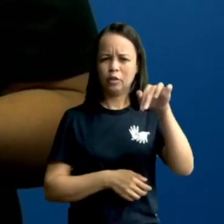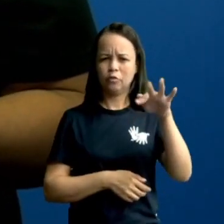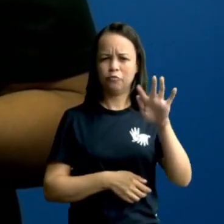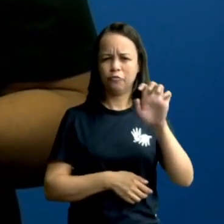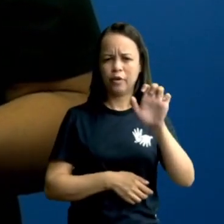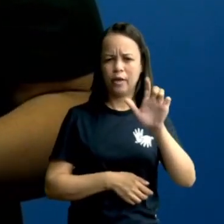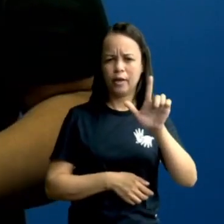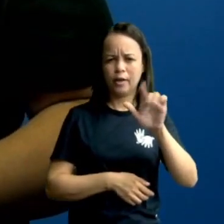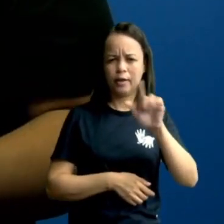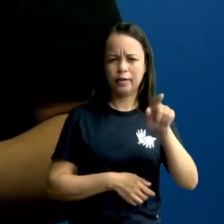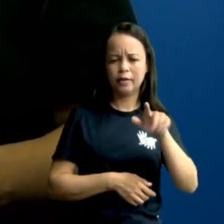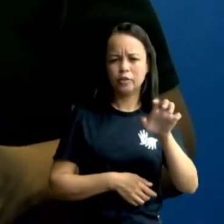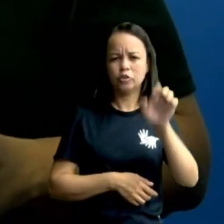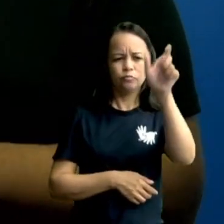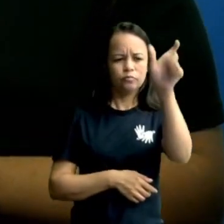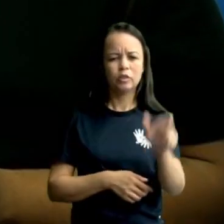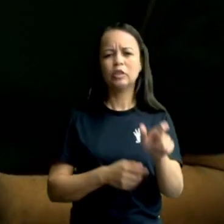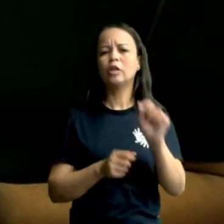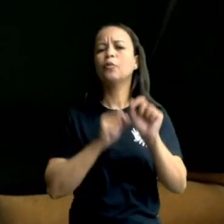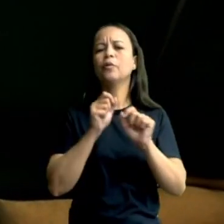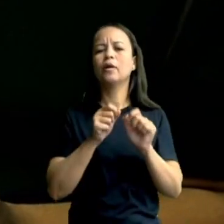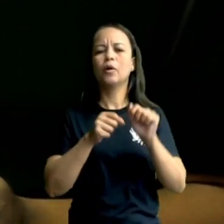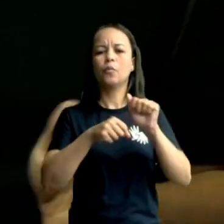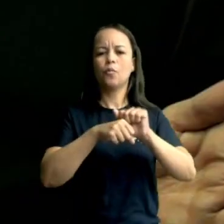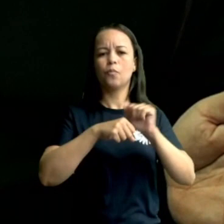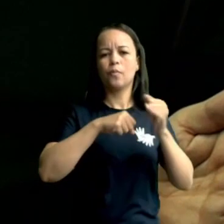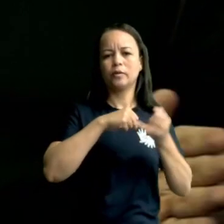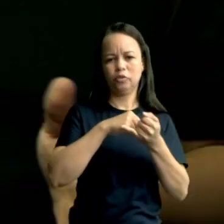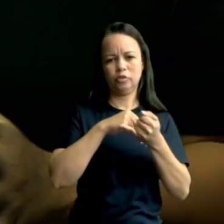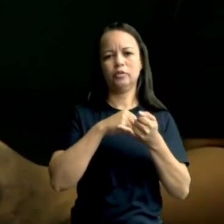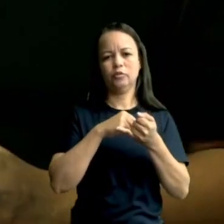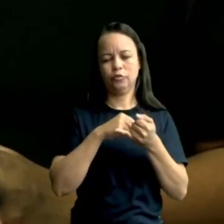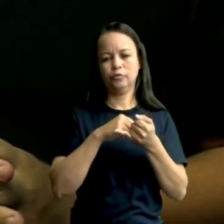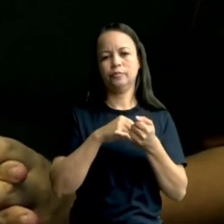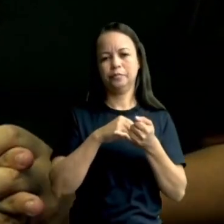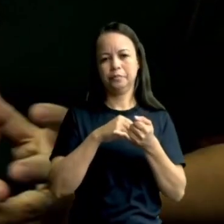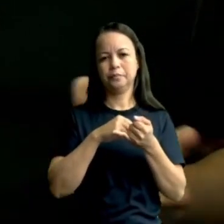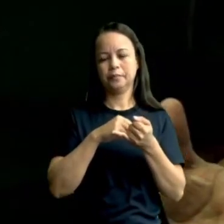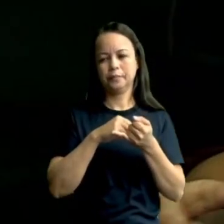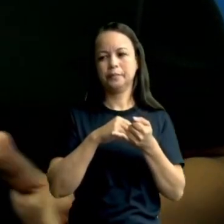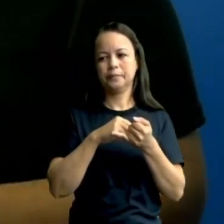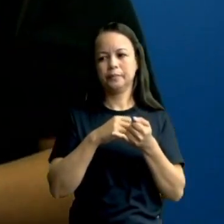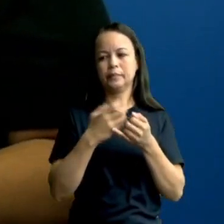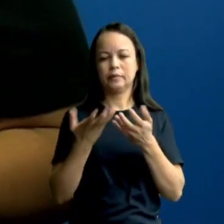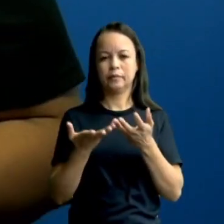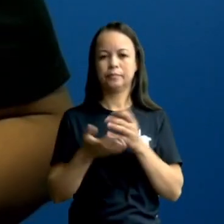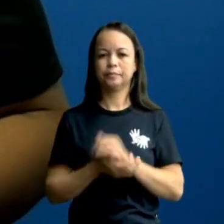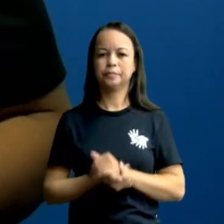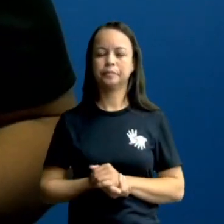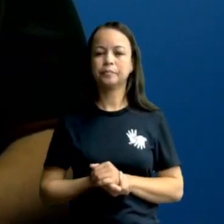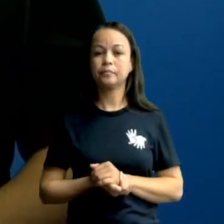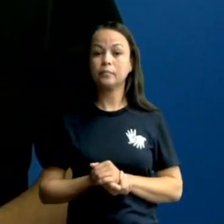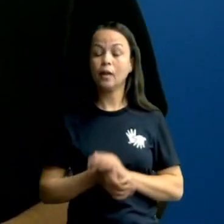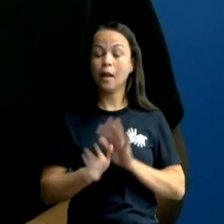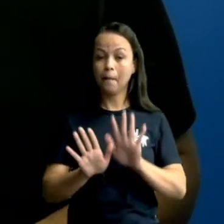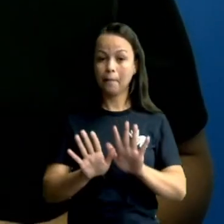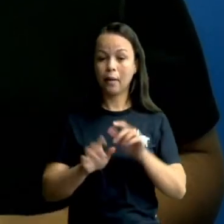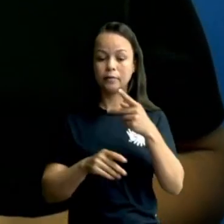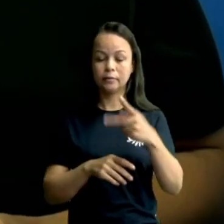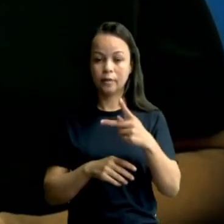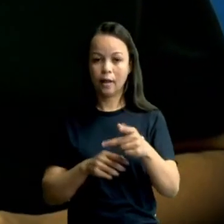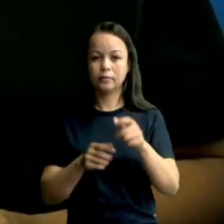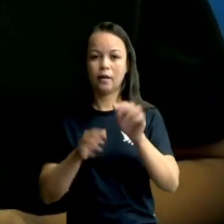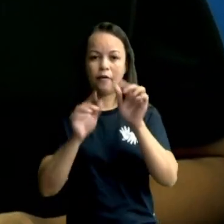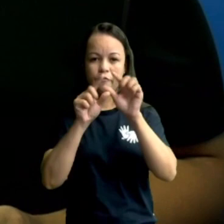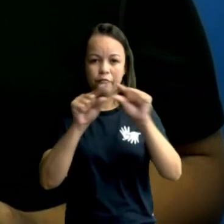Infeliz aqui seria um adjetivo, né? Seria um adjetivo, gramaticalmente. Mas aqui nessa